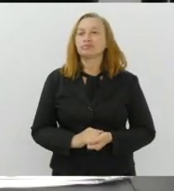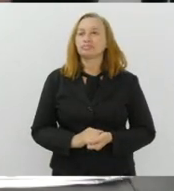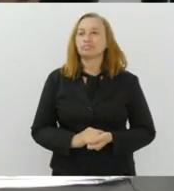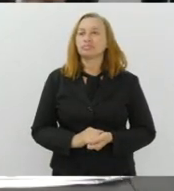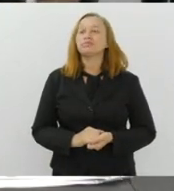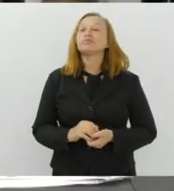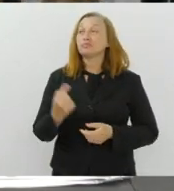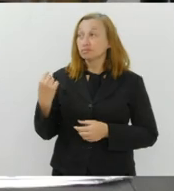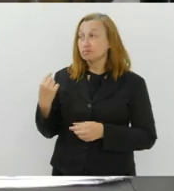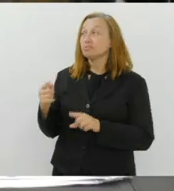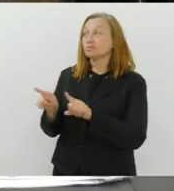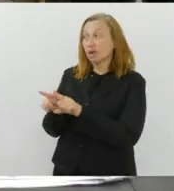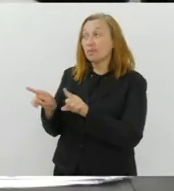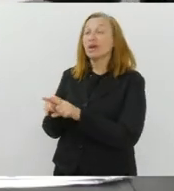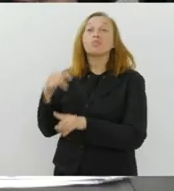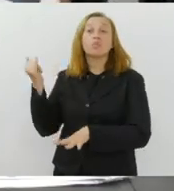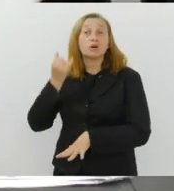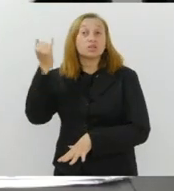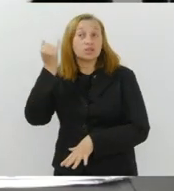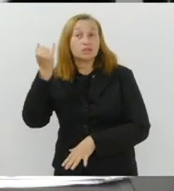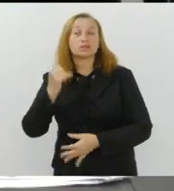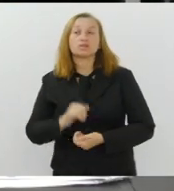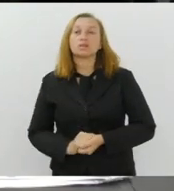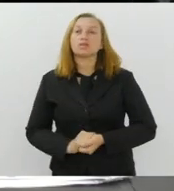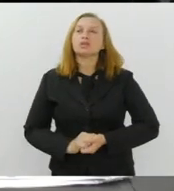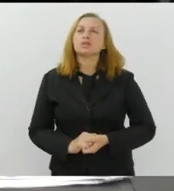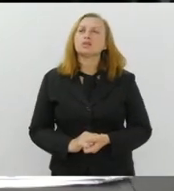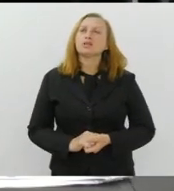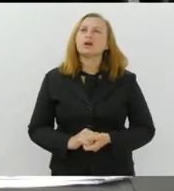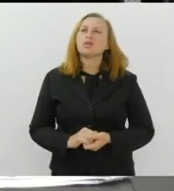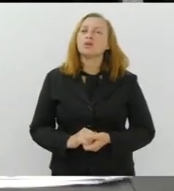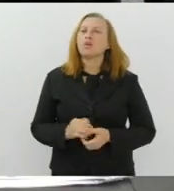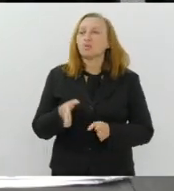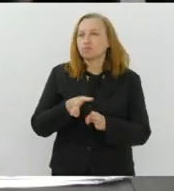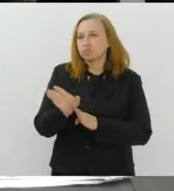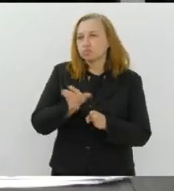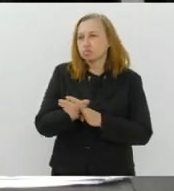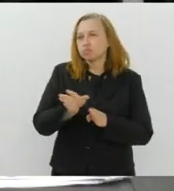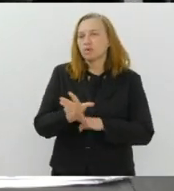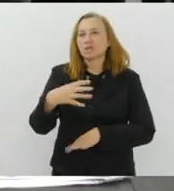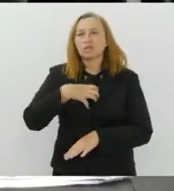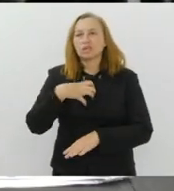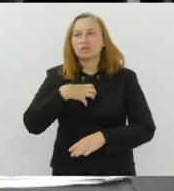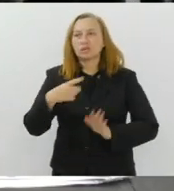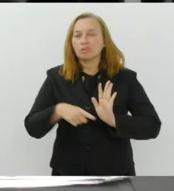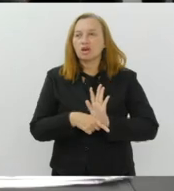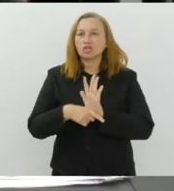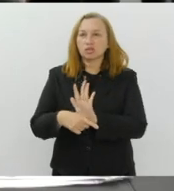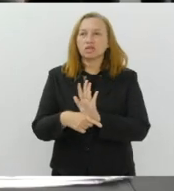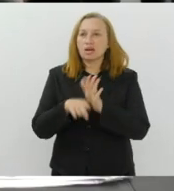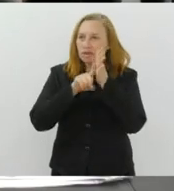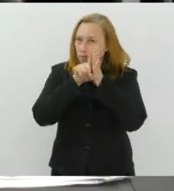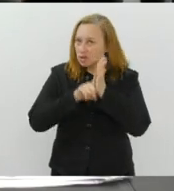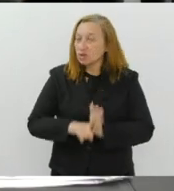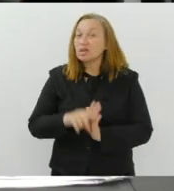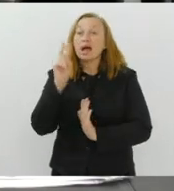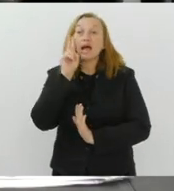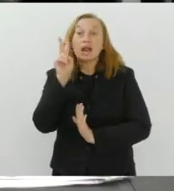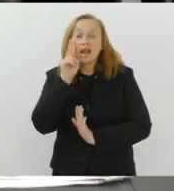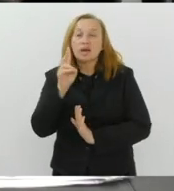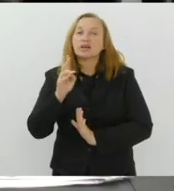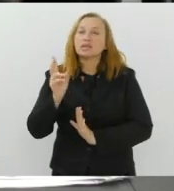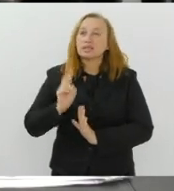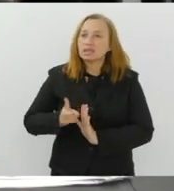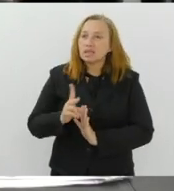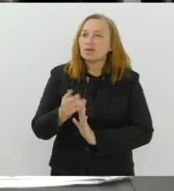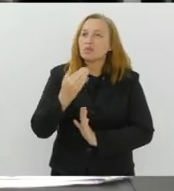Isso também é importante. Nós vamos... É uma orientação nesse sentido para ajudar mais uma vez na pesquisa. Lembrem, toda vez